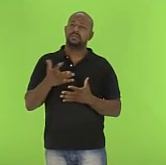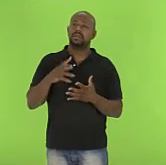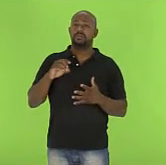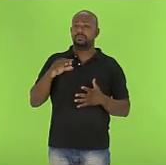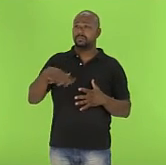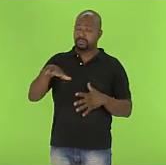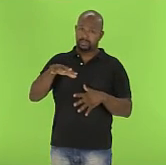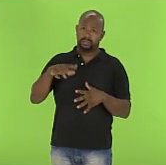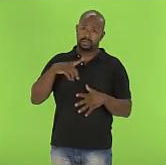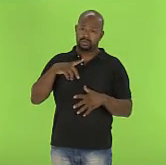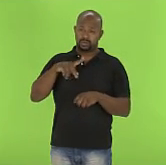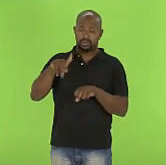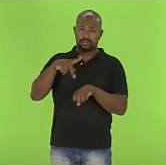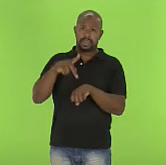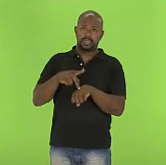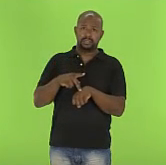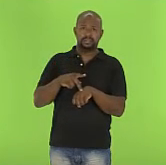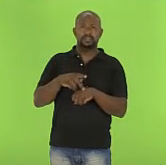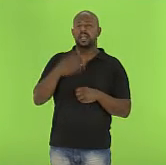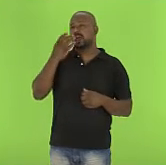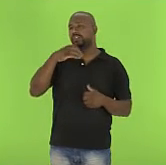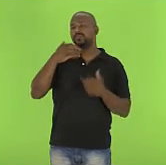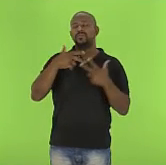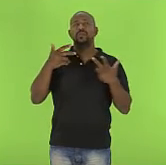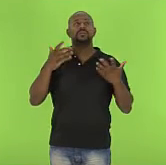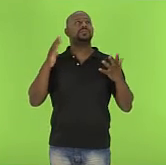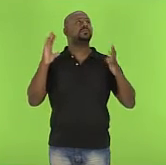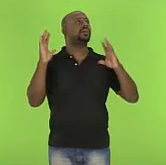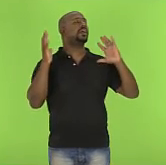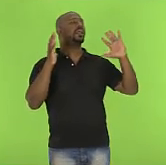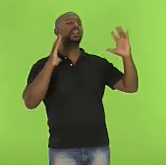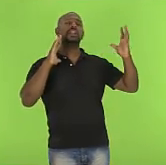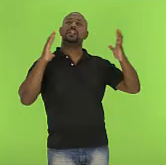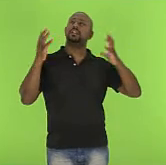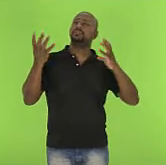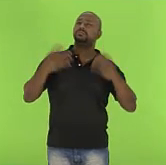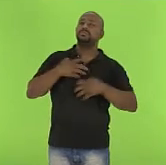que a gente tem no nosso país, com as frutas,